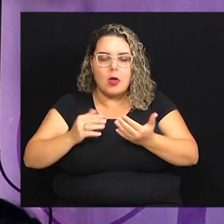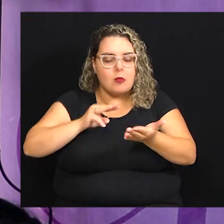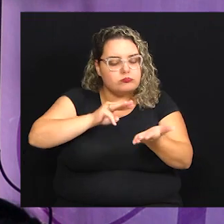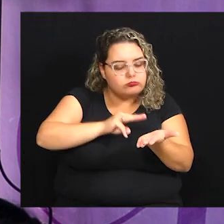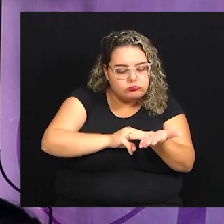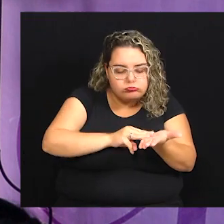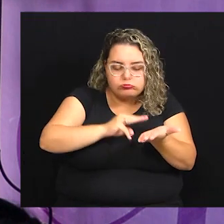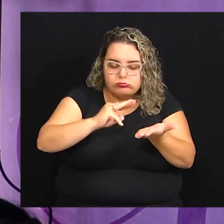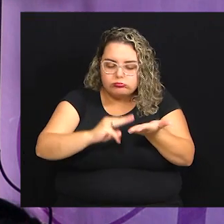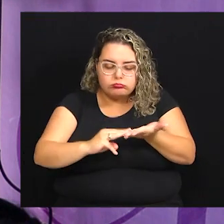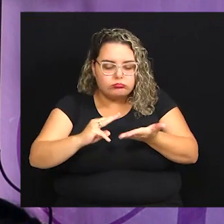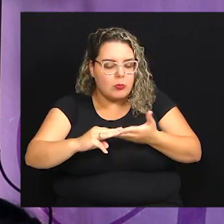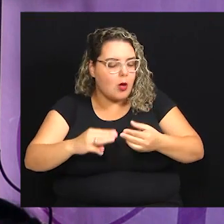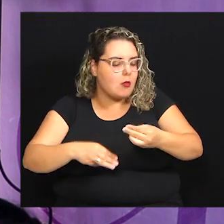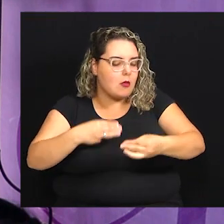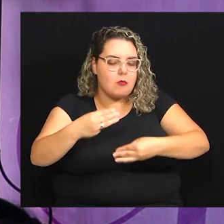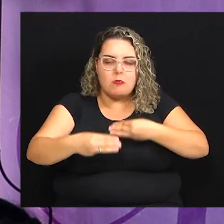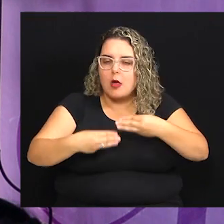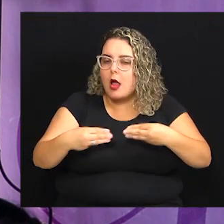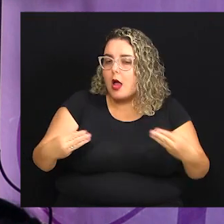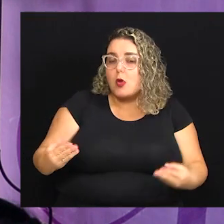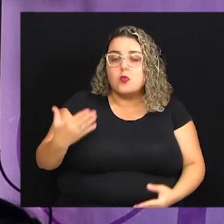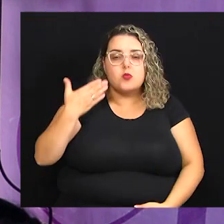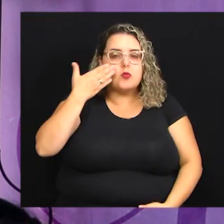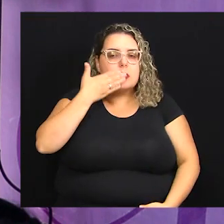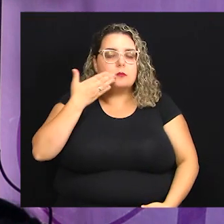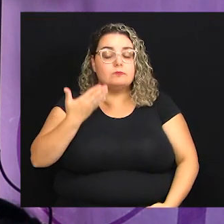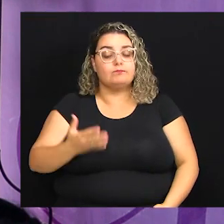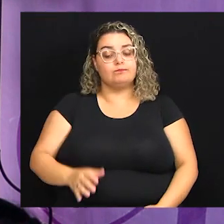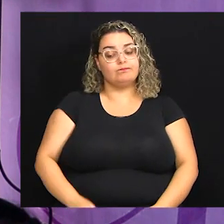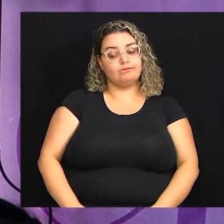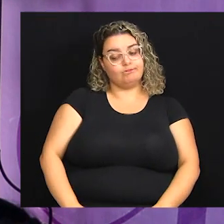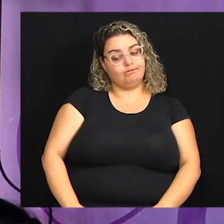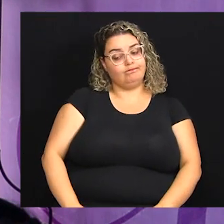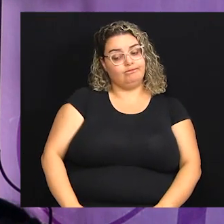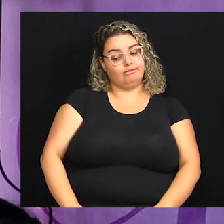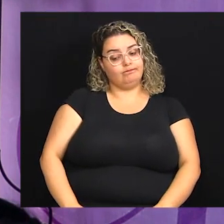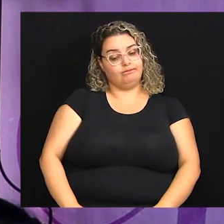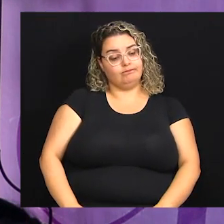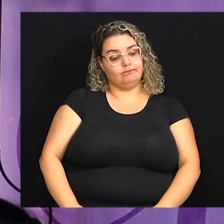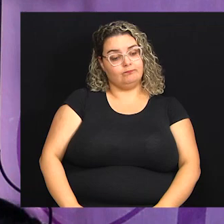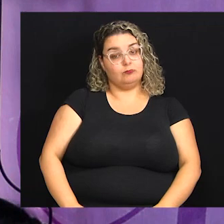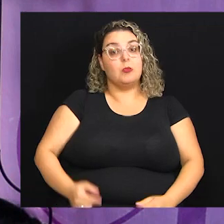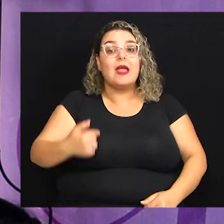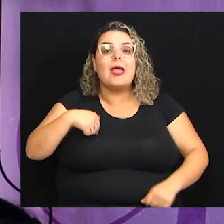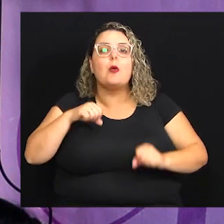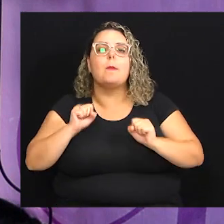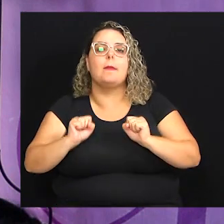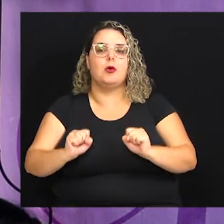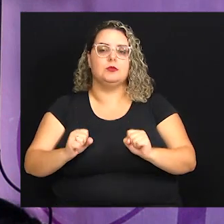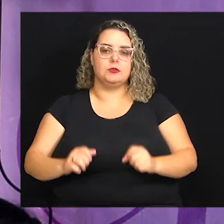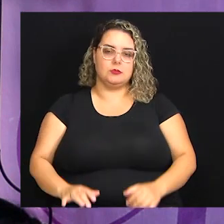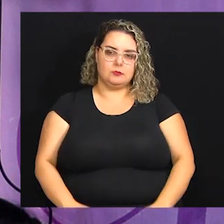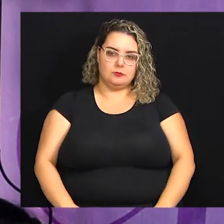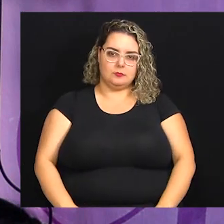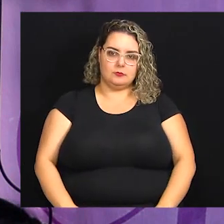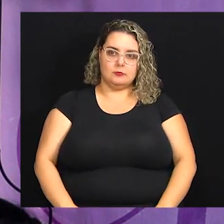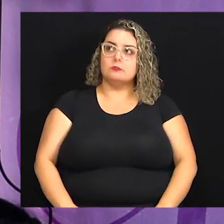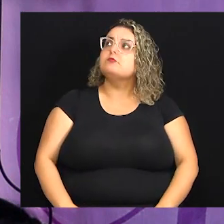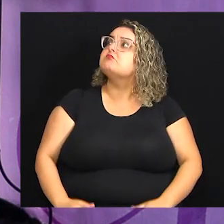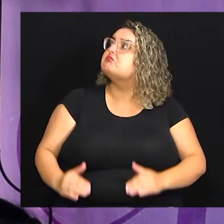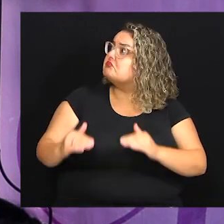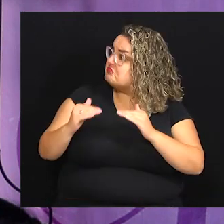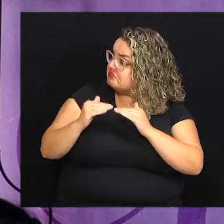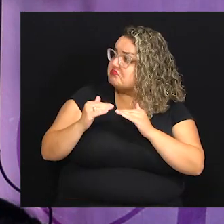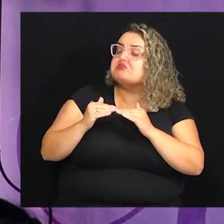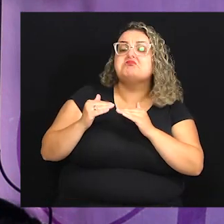um pastel, uma massa, um doce, você fala assim, daí você pode falar assim, eu posso. Faz